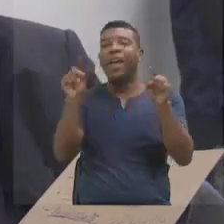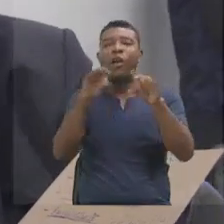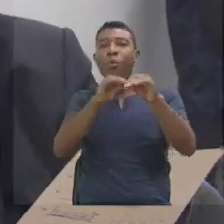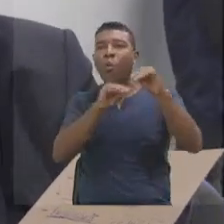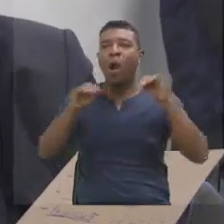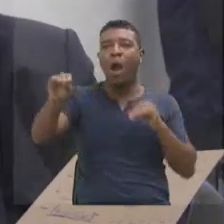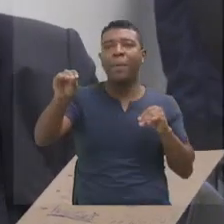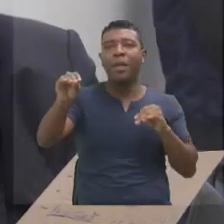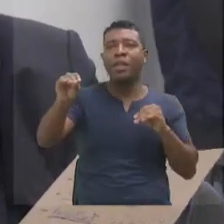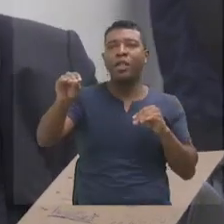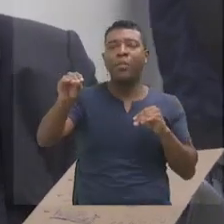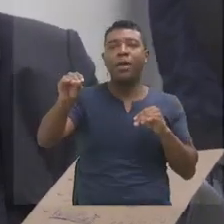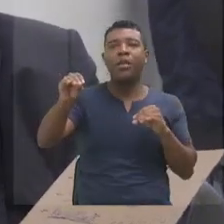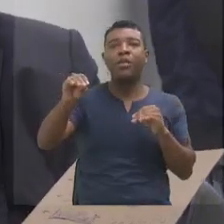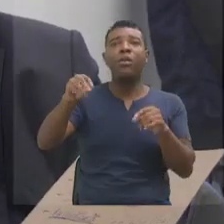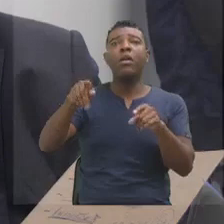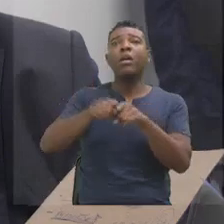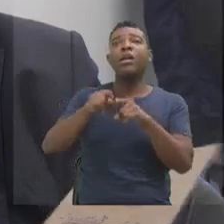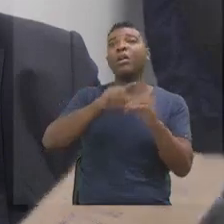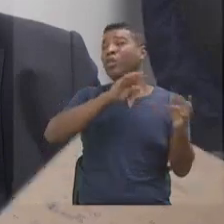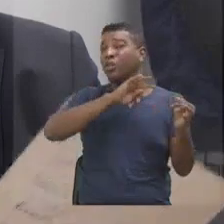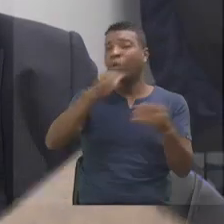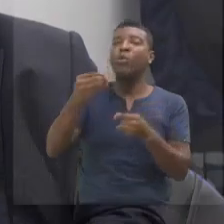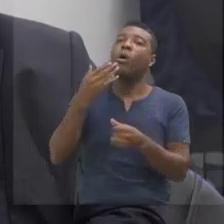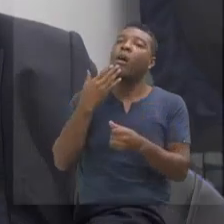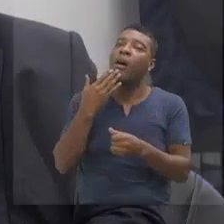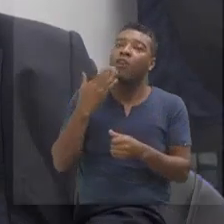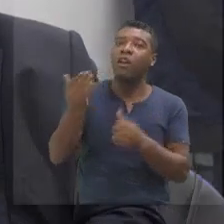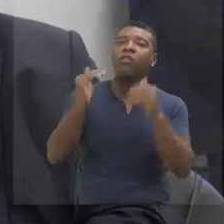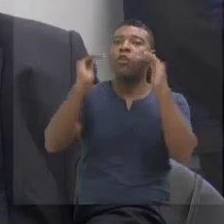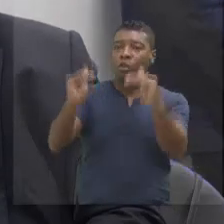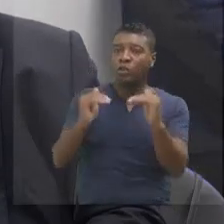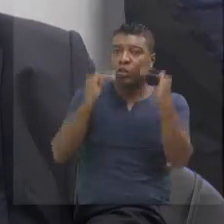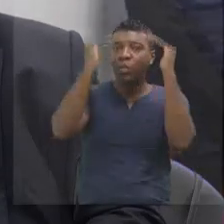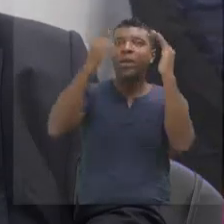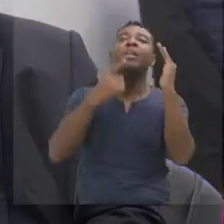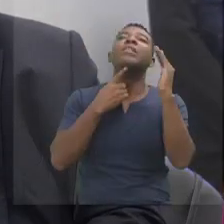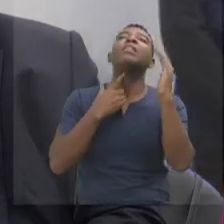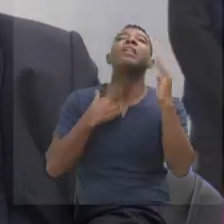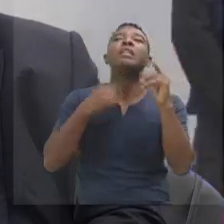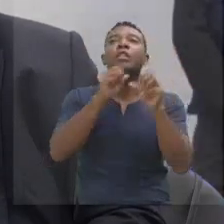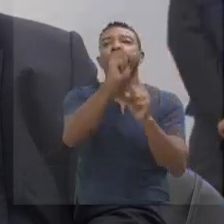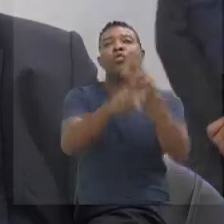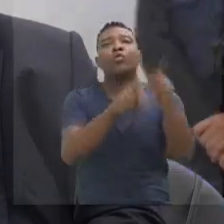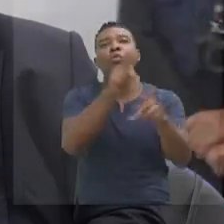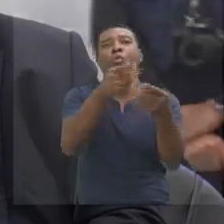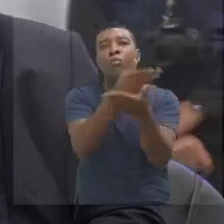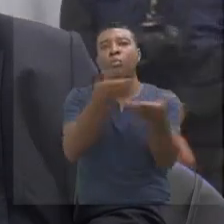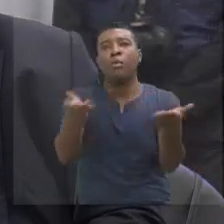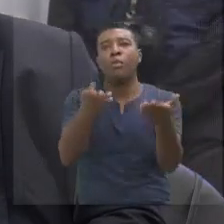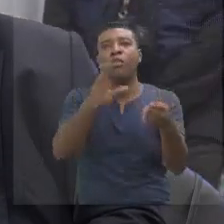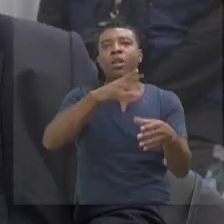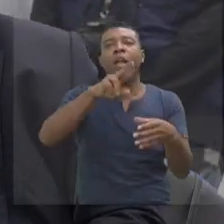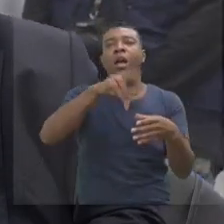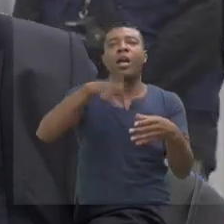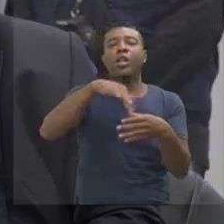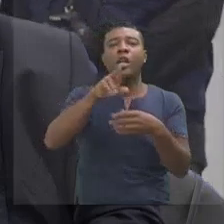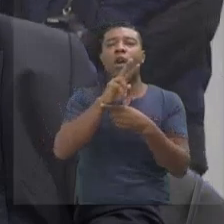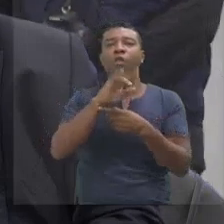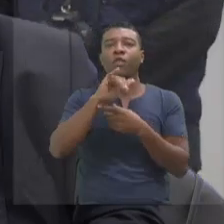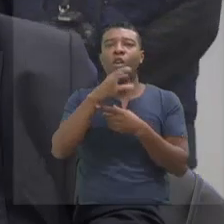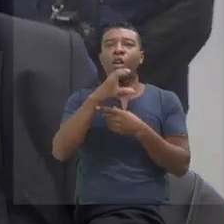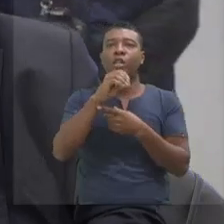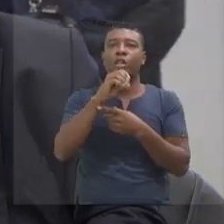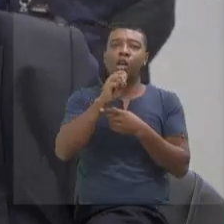e sim e tudo a favor da soberania e do Desejo do Povo da região de Viçosa Muito obrigado